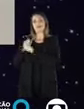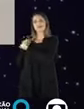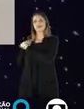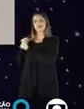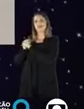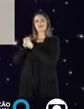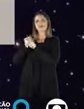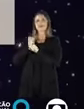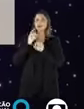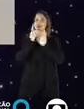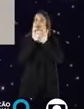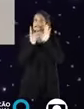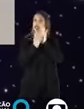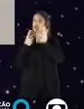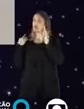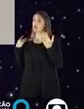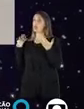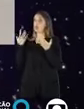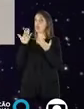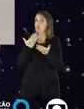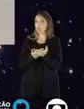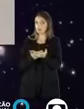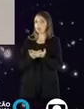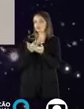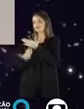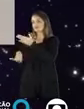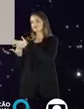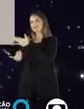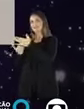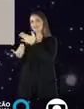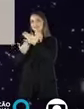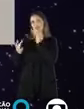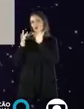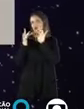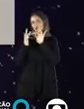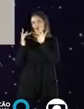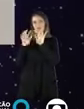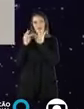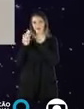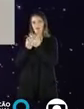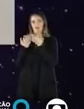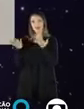nessas últimas décadas, foi se perdendo. Então, o meu